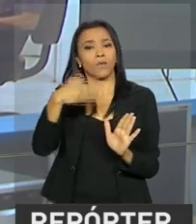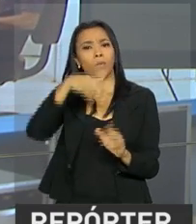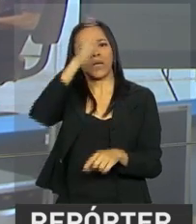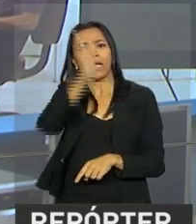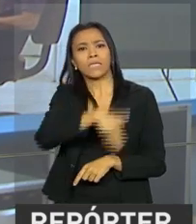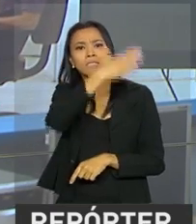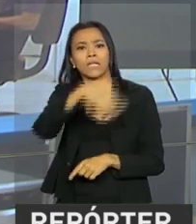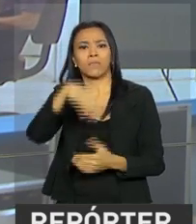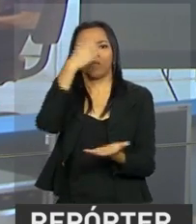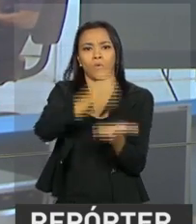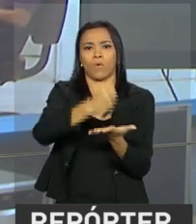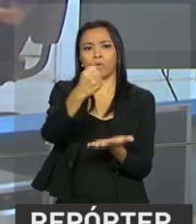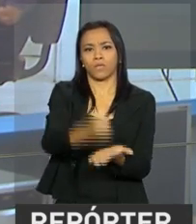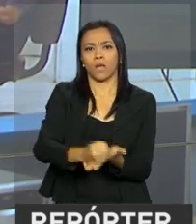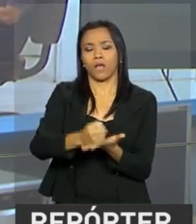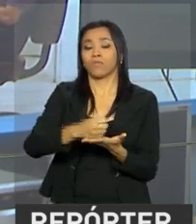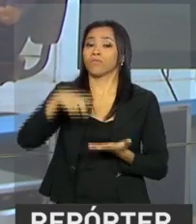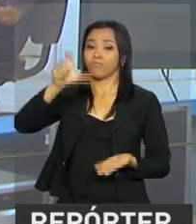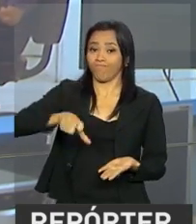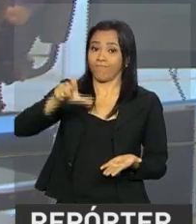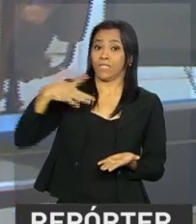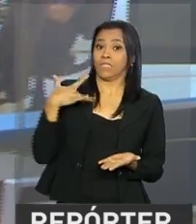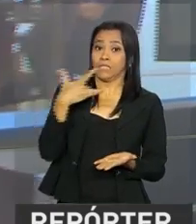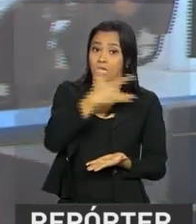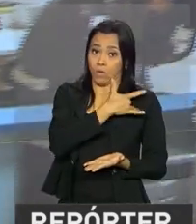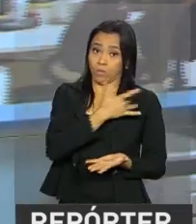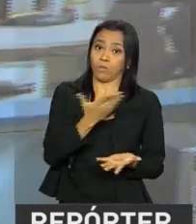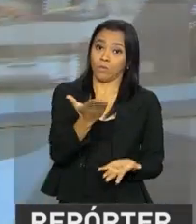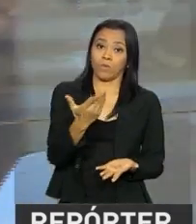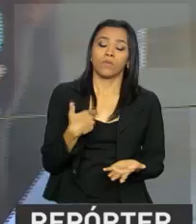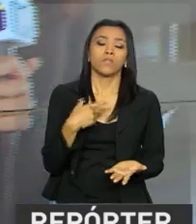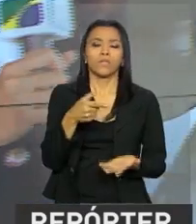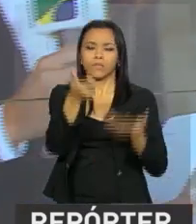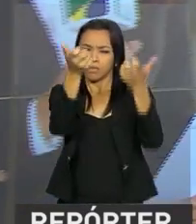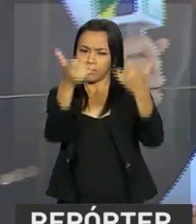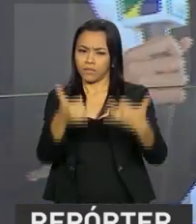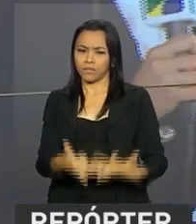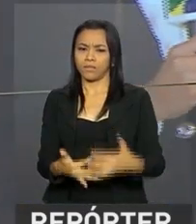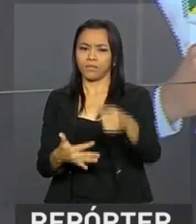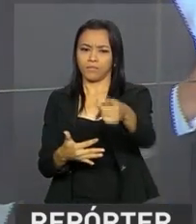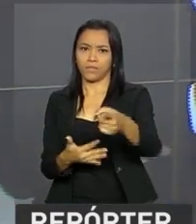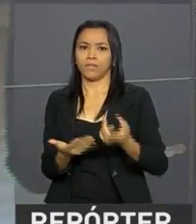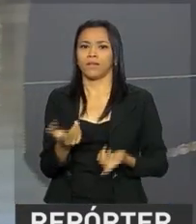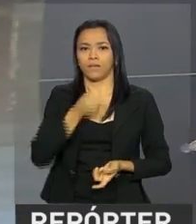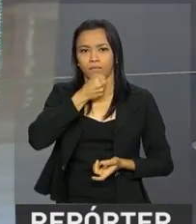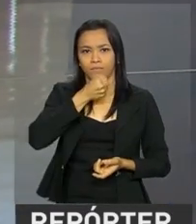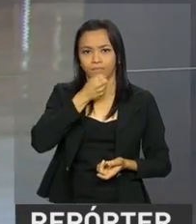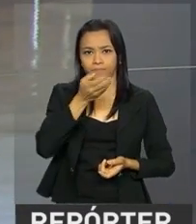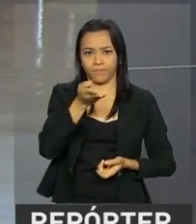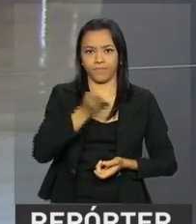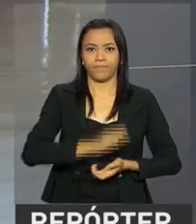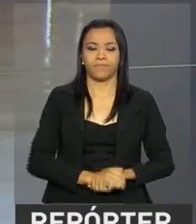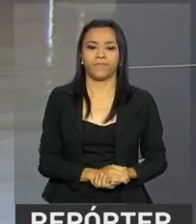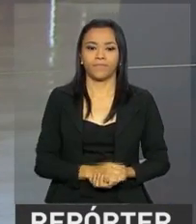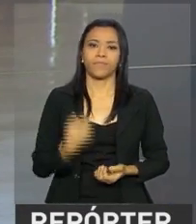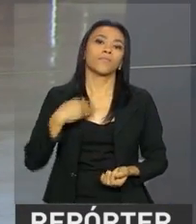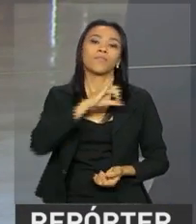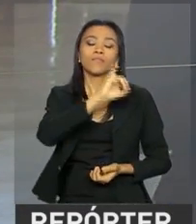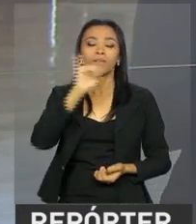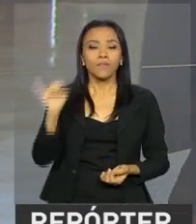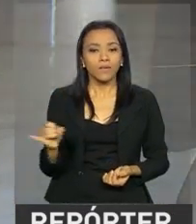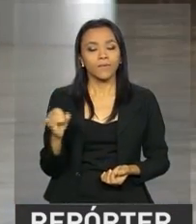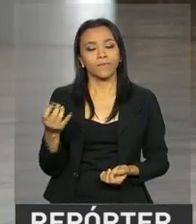de contratos de planos de saúde. Paola de Orte traz as informações ao vivo para a gente. Oi, Paola. Oi,